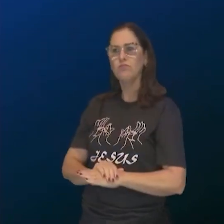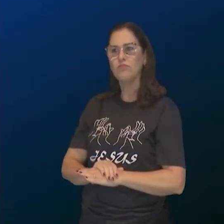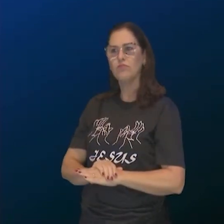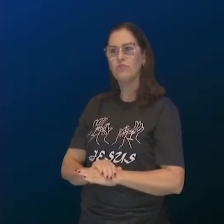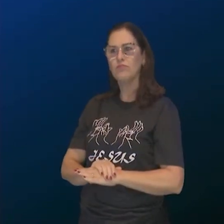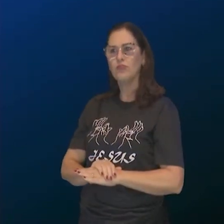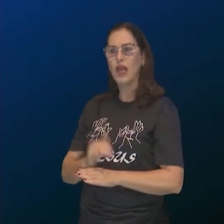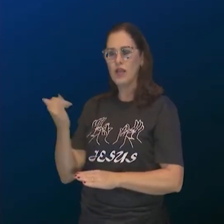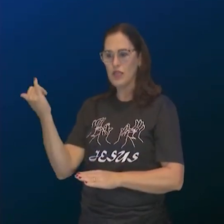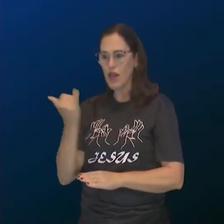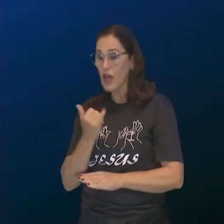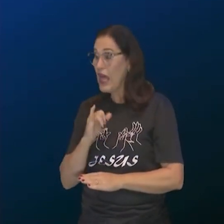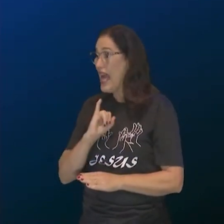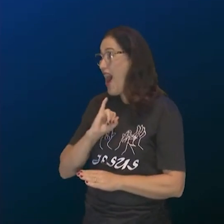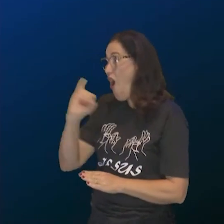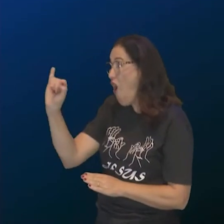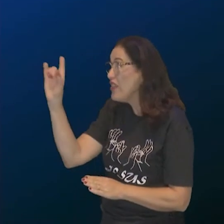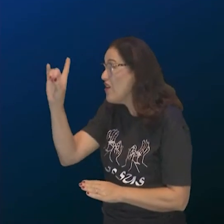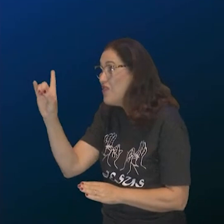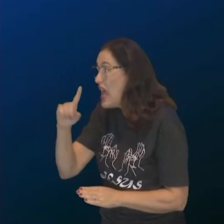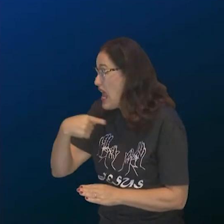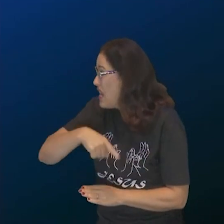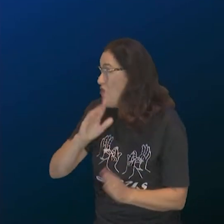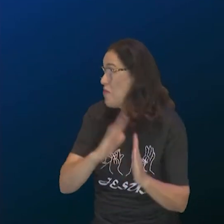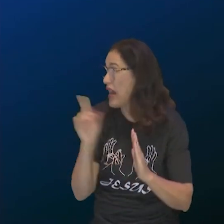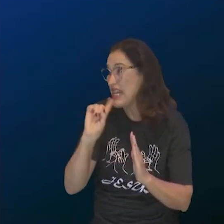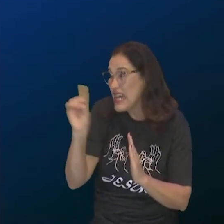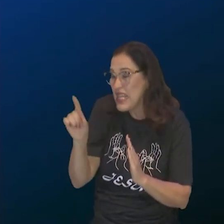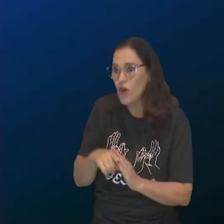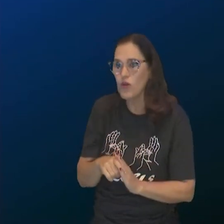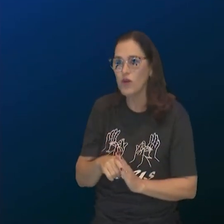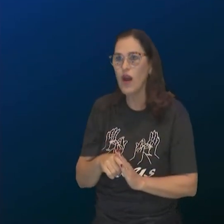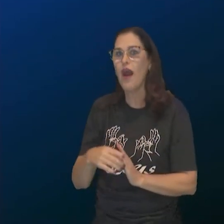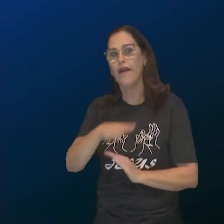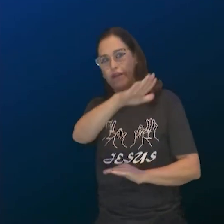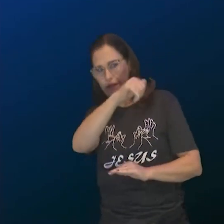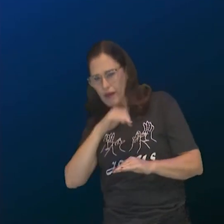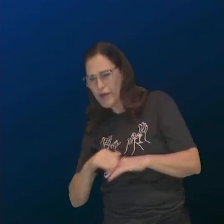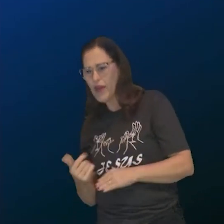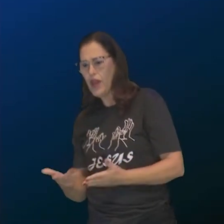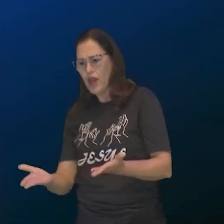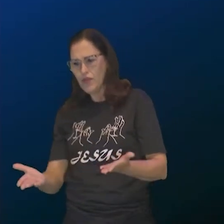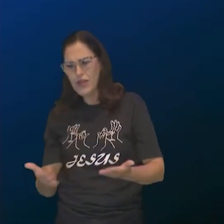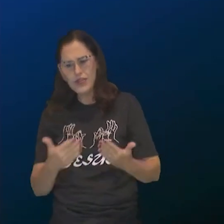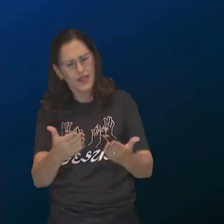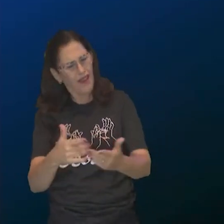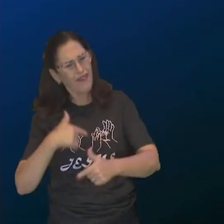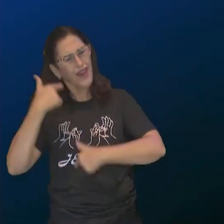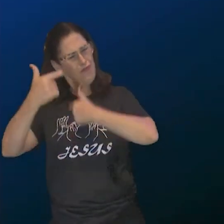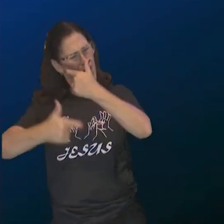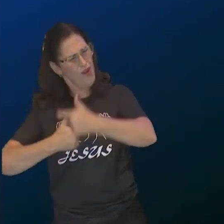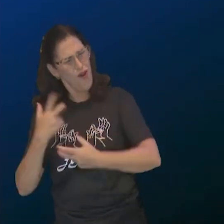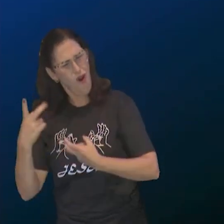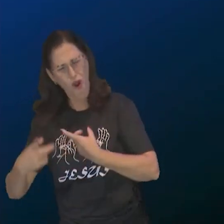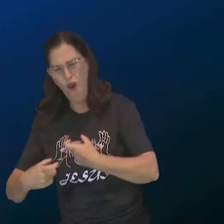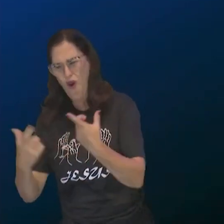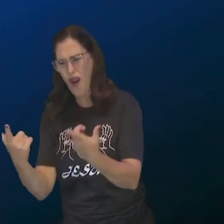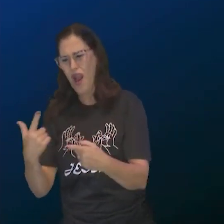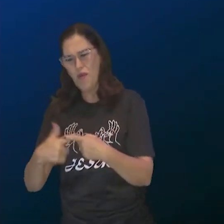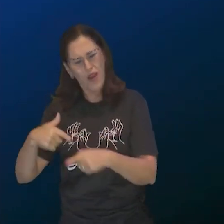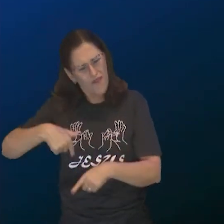fizeram-no saber a Davi, dizendo, Urias não desceu para casa. Então disse Davi a Urias, não vens tu de uma jornada? Por que